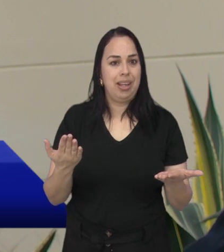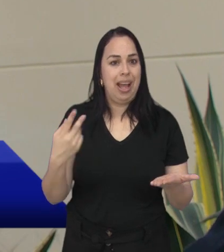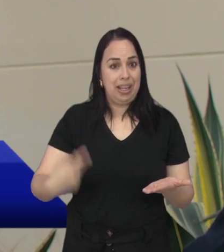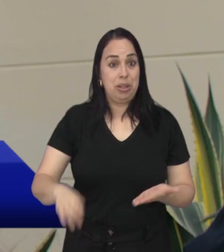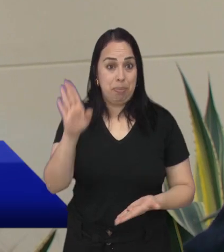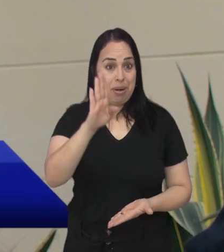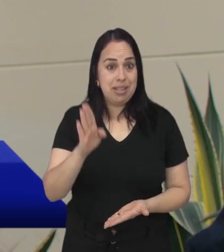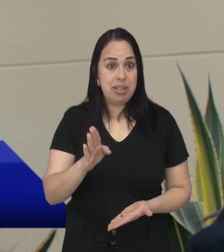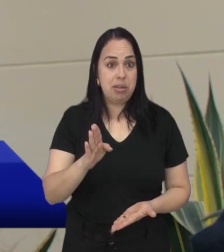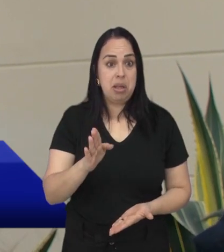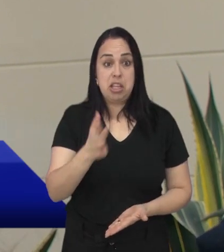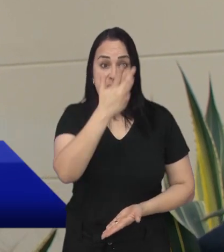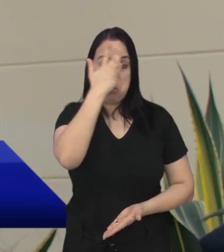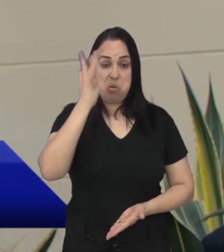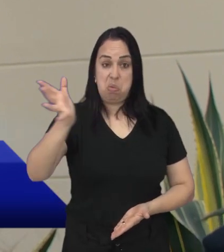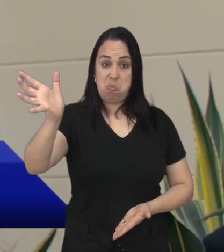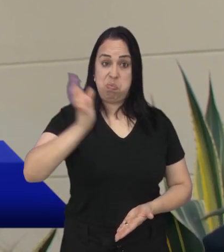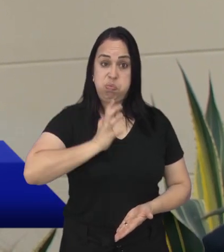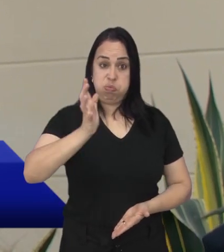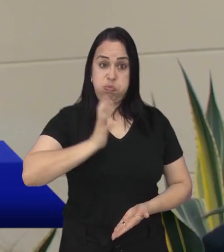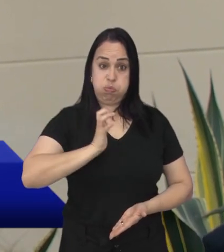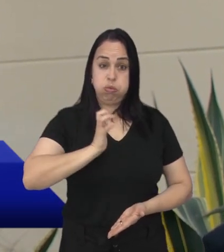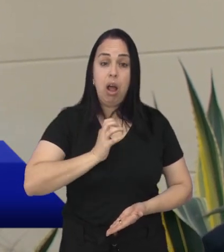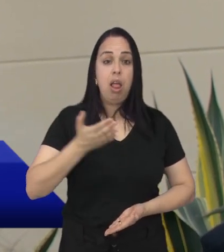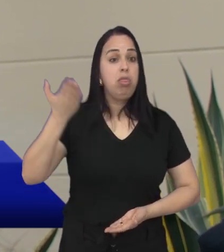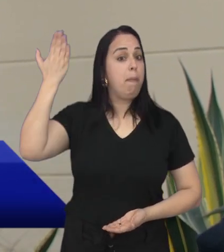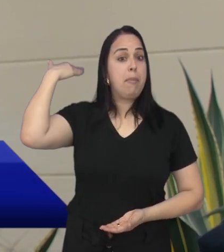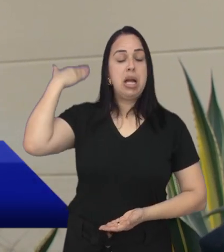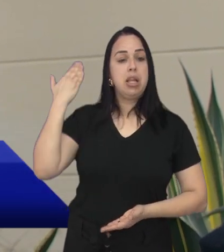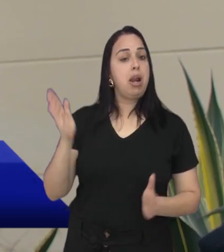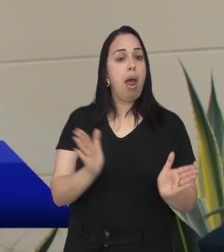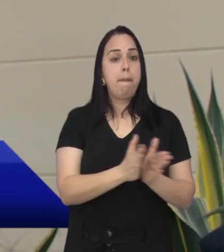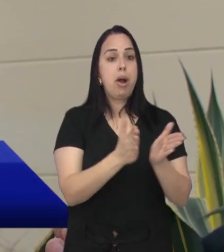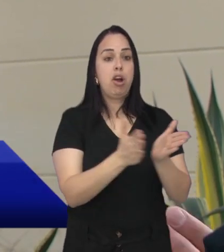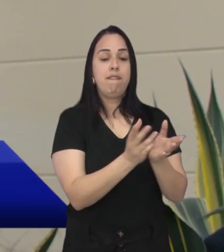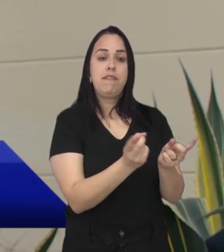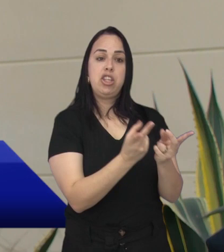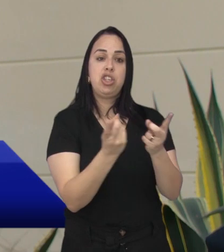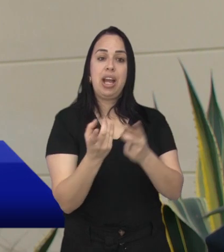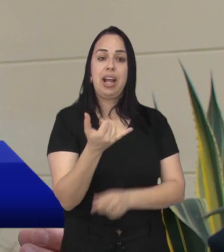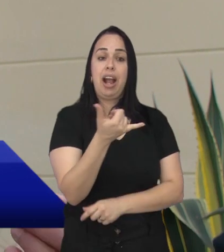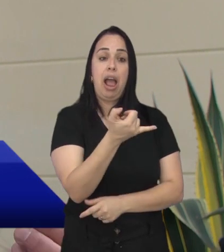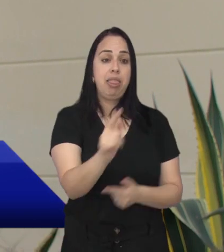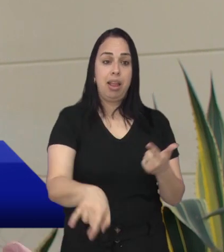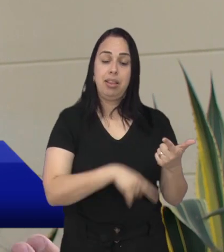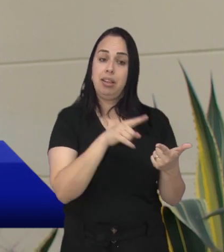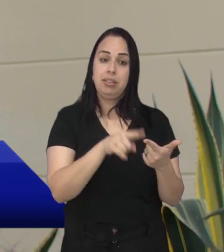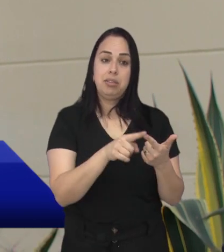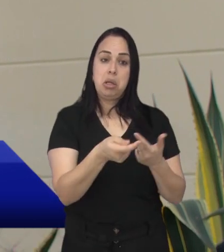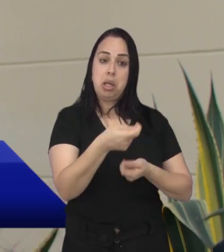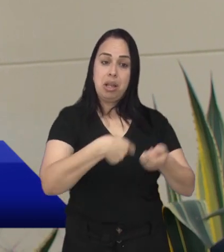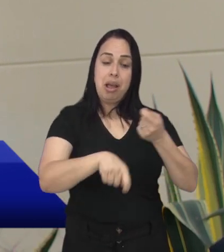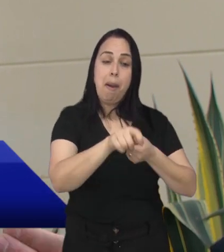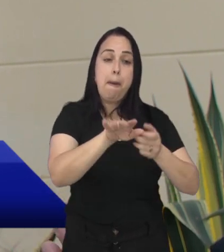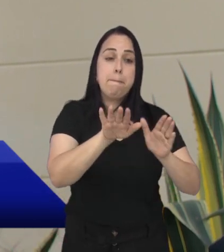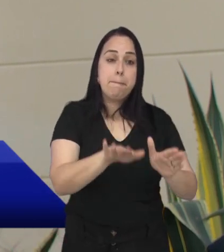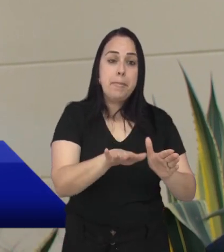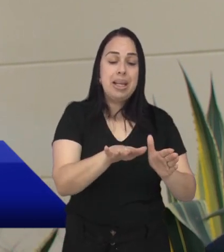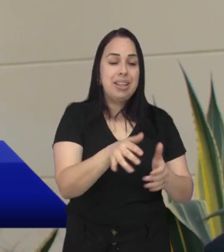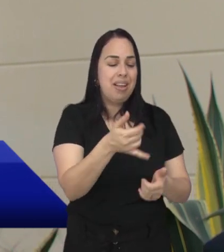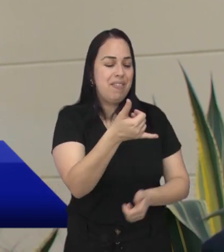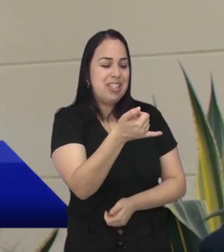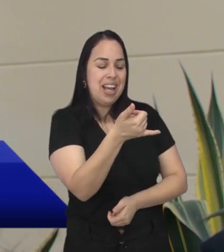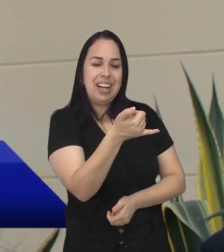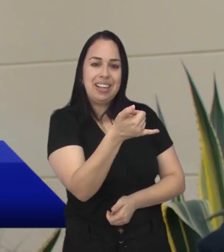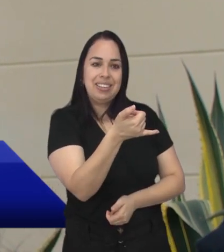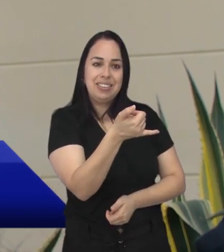do Brasil, se a gente for listar, eles eram de classes menos favorecidas, vendendo caneta, comercializando, mas quando ele vendia